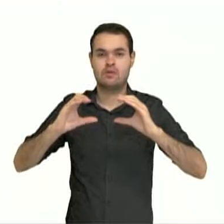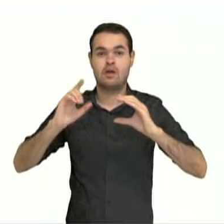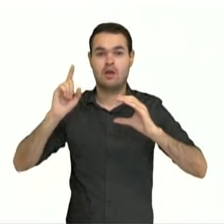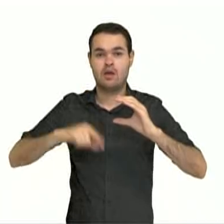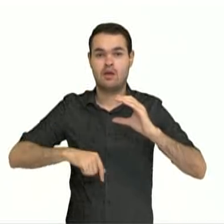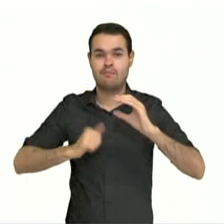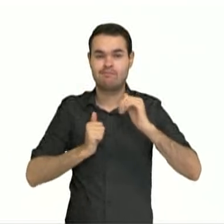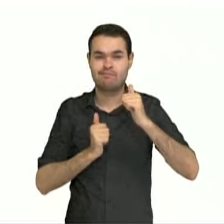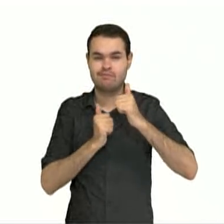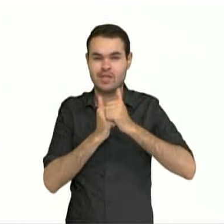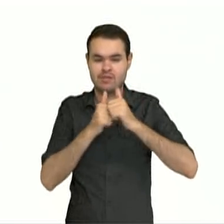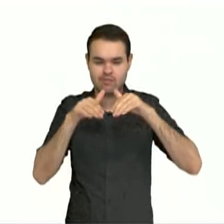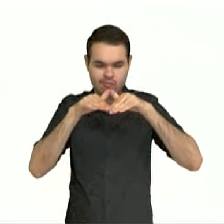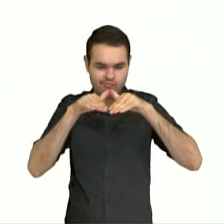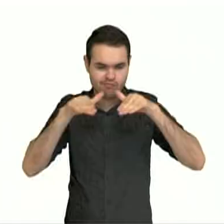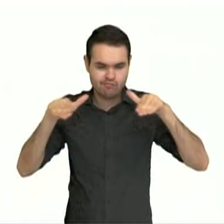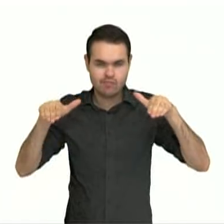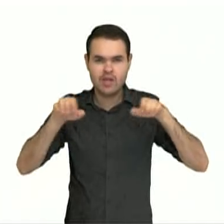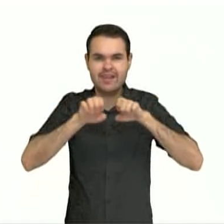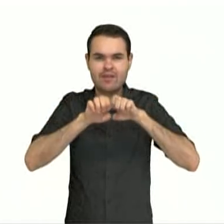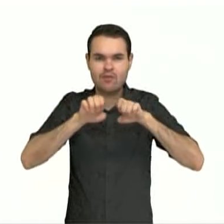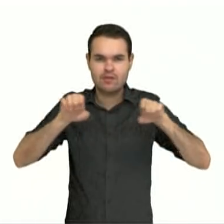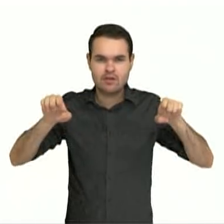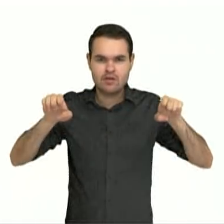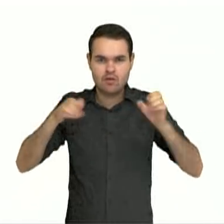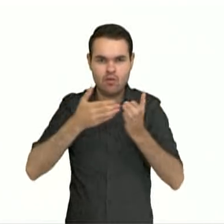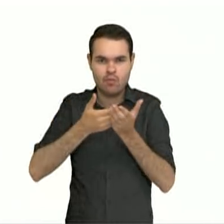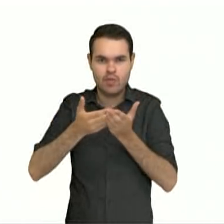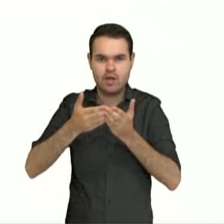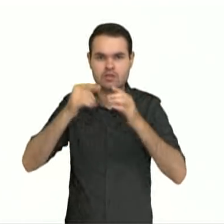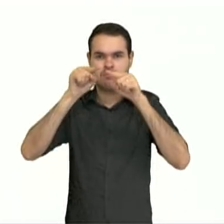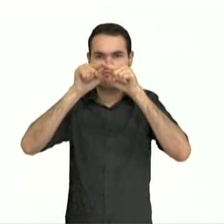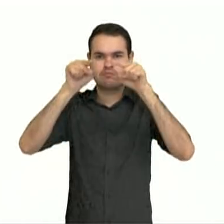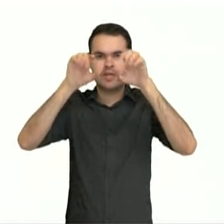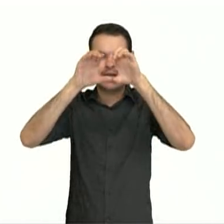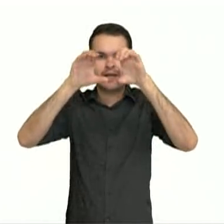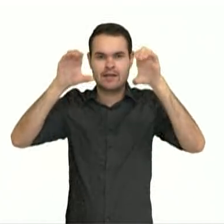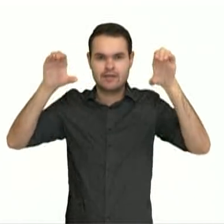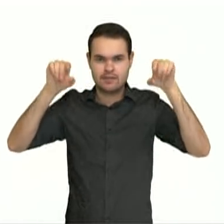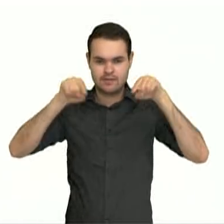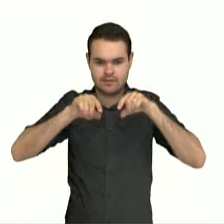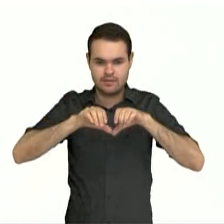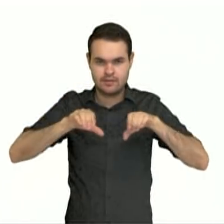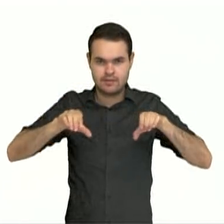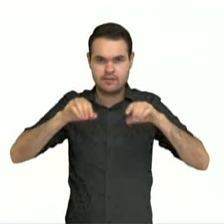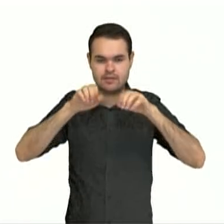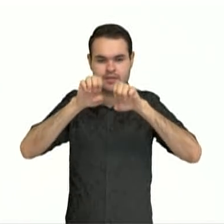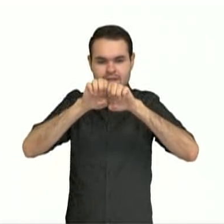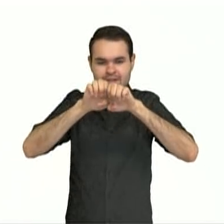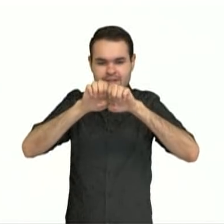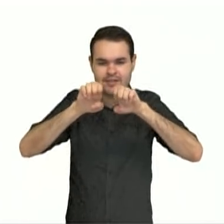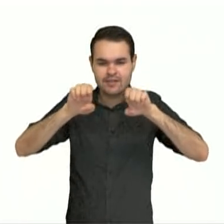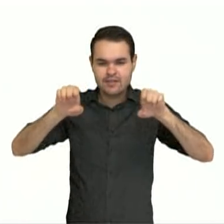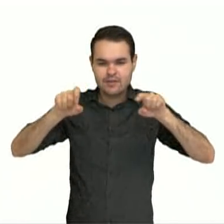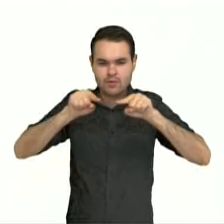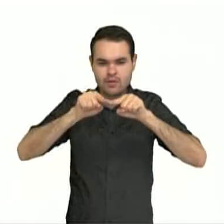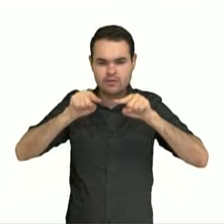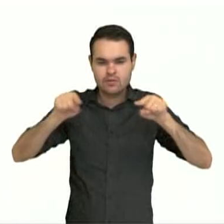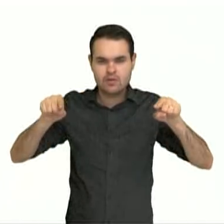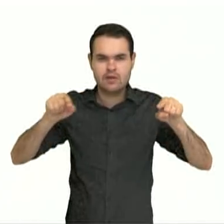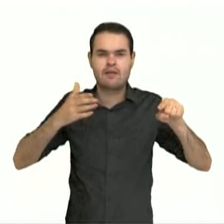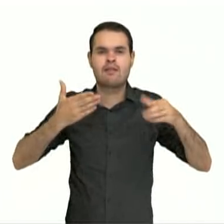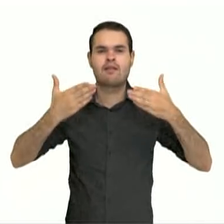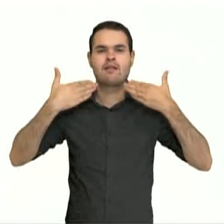linha do Equador. Ela começa no Trópico de Câncer e vai até o Trópico de Capricórnio, período mais quente,